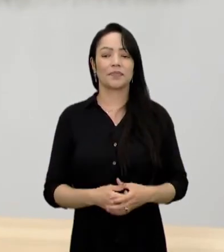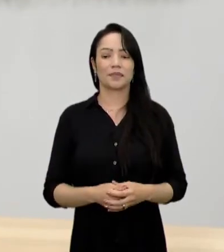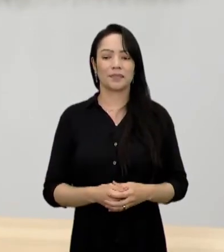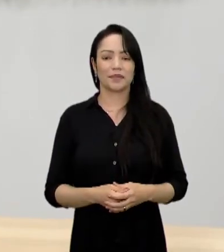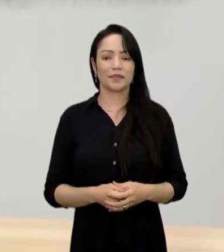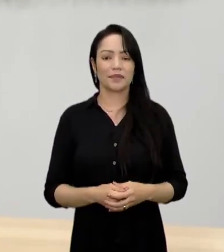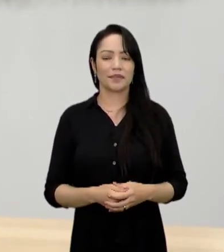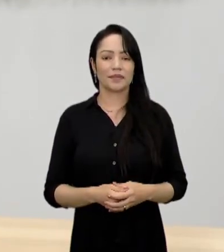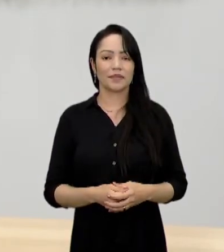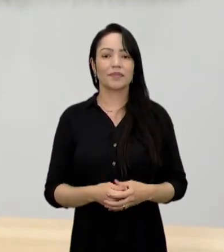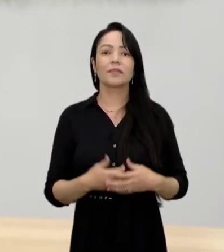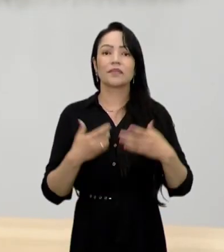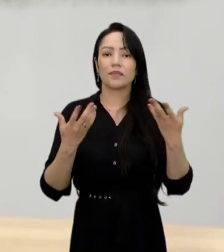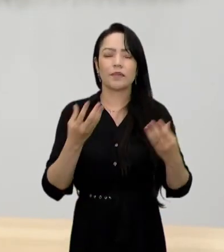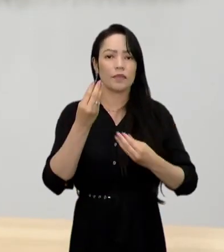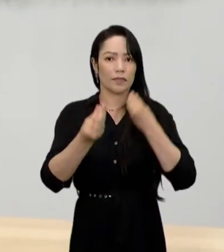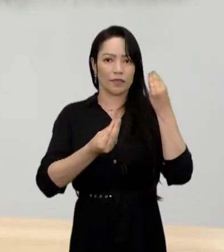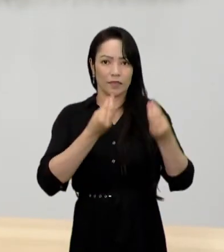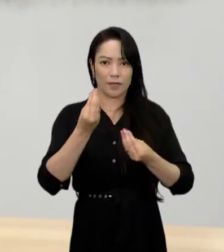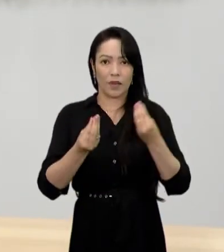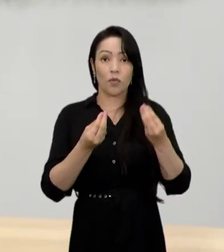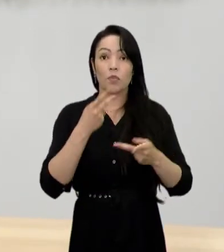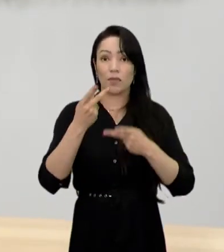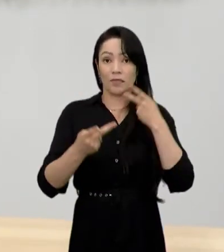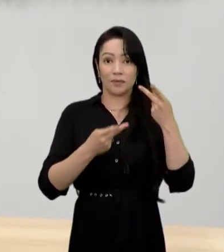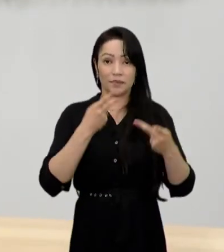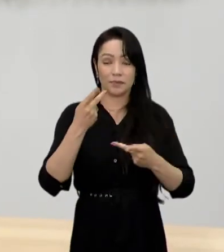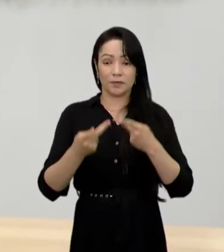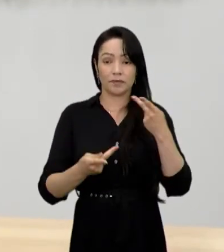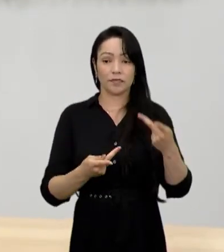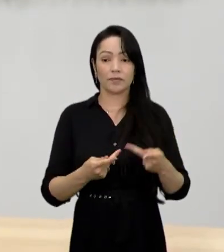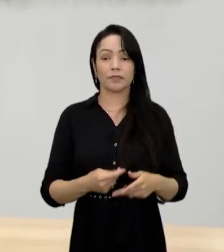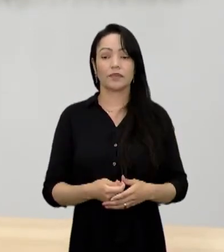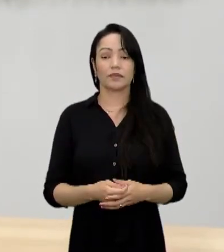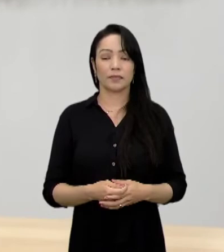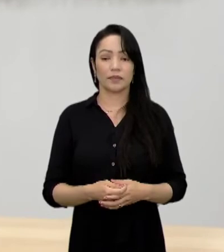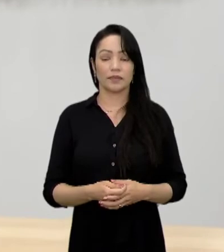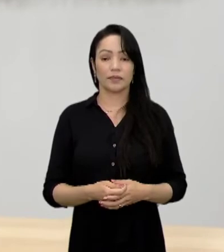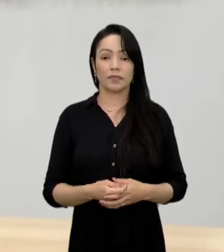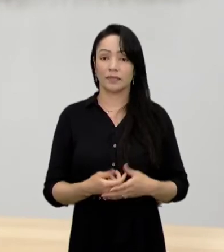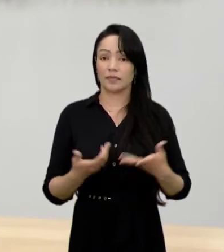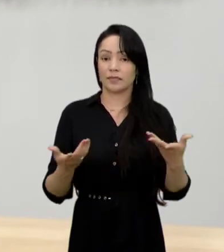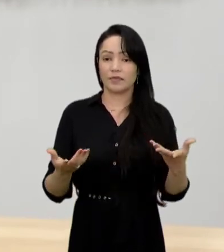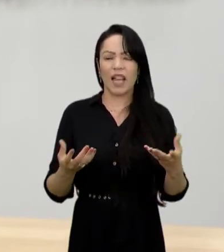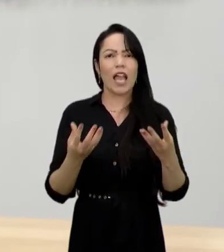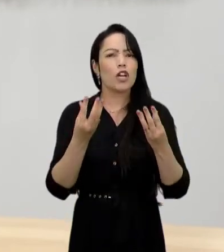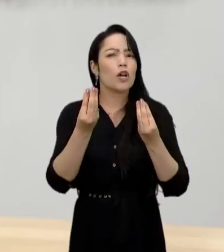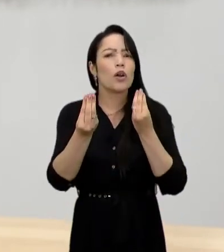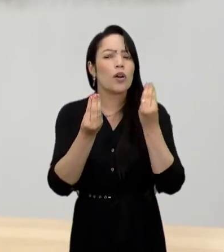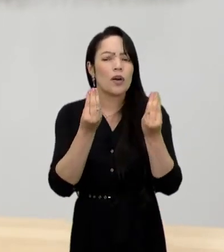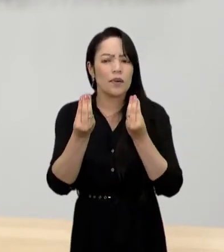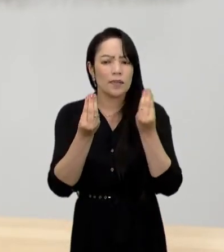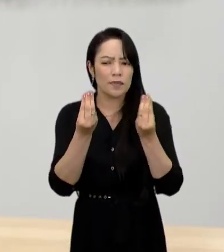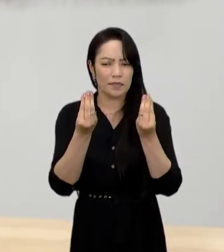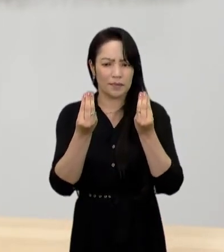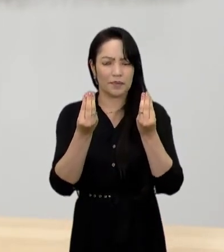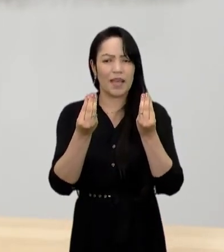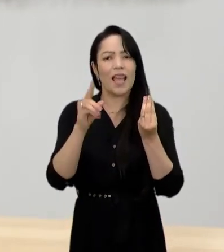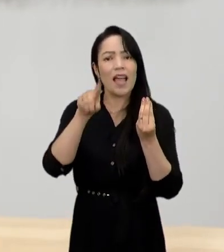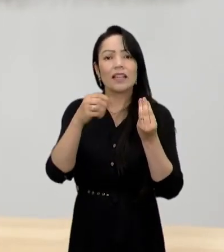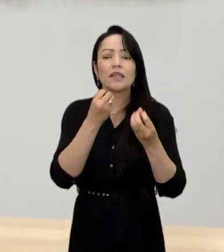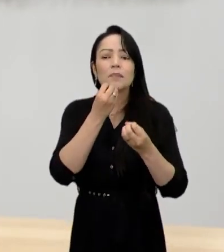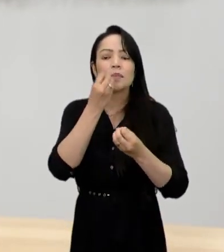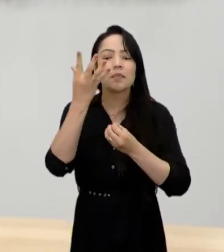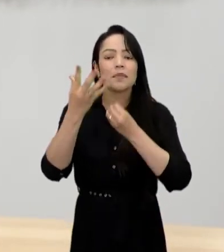Né? Como ela fala, na verdade, esse como ela fala é que